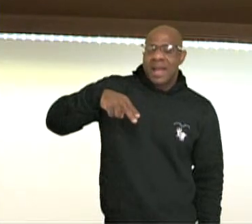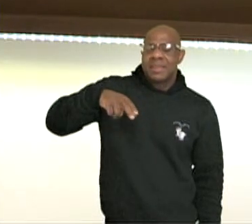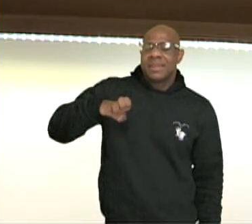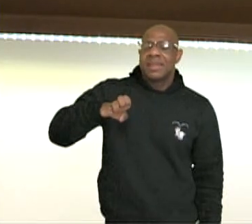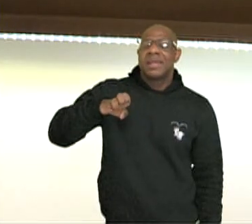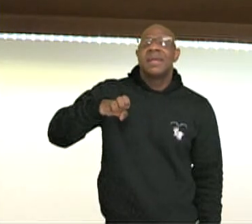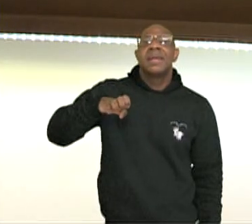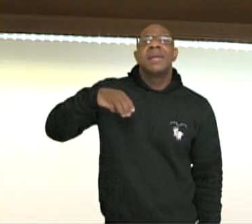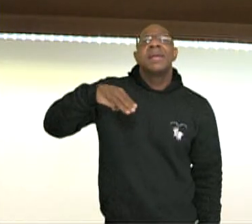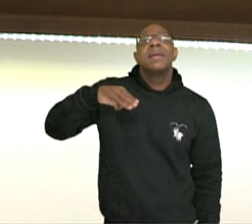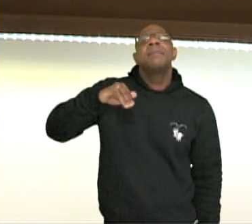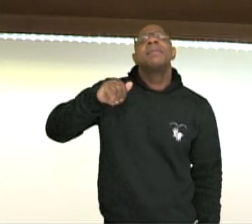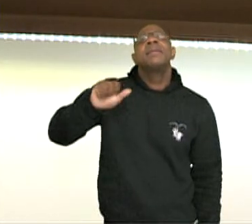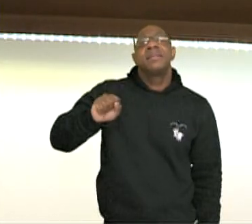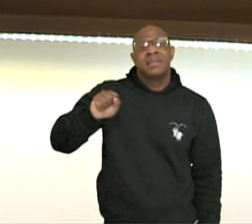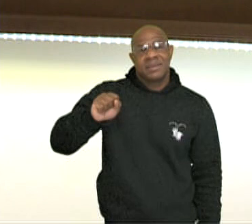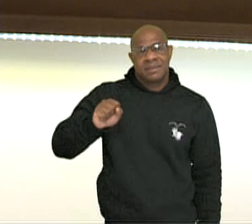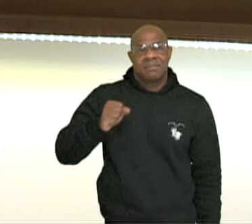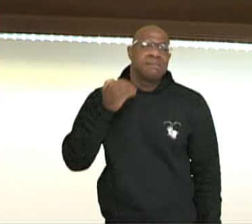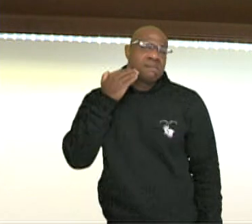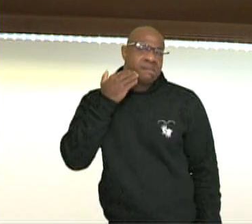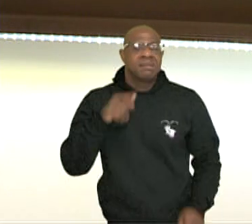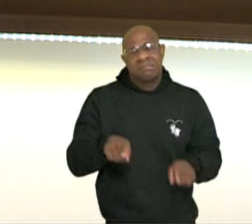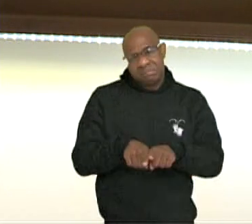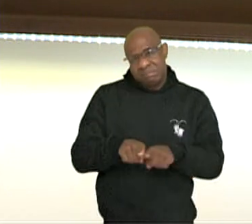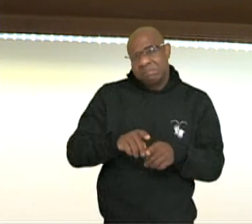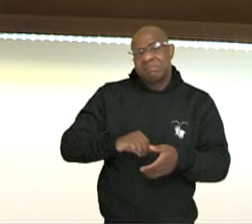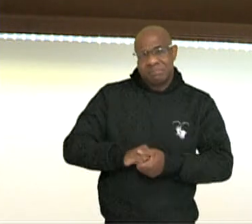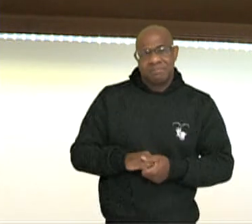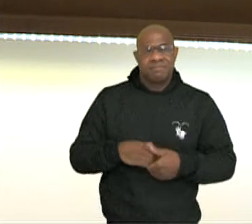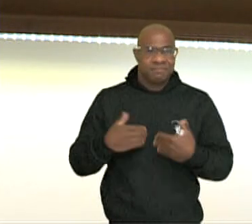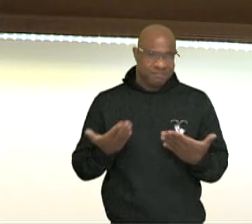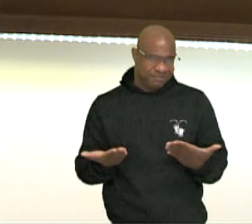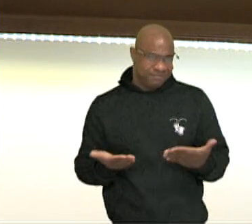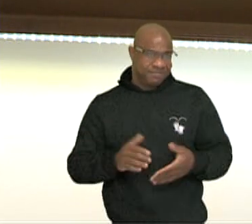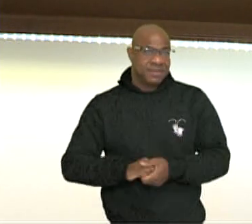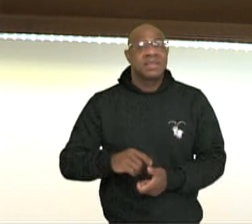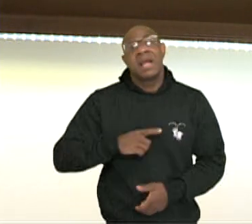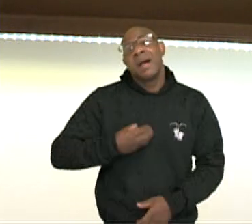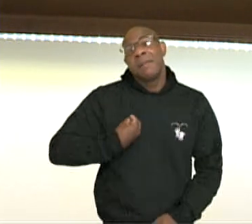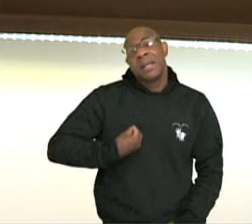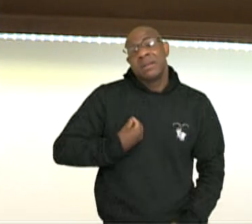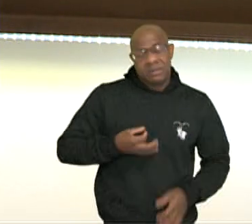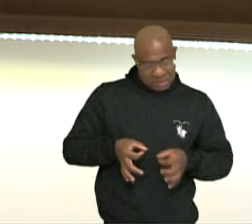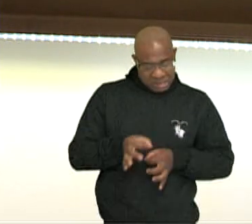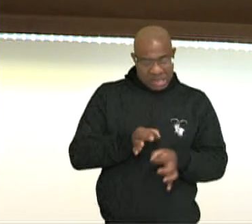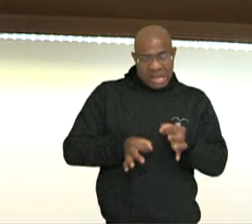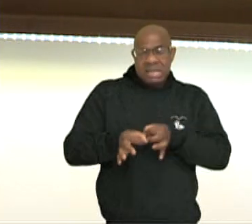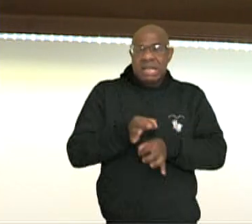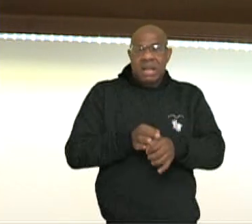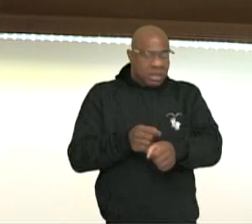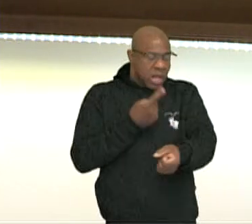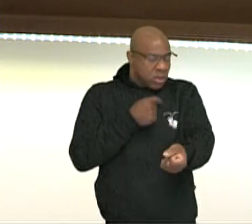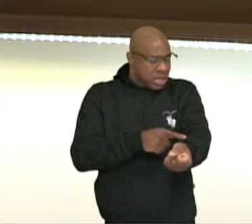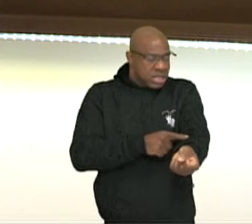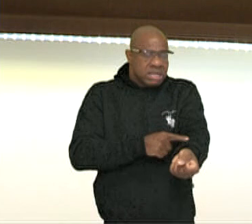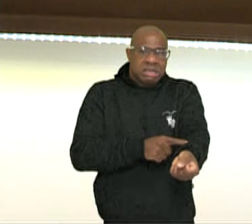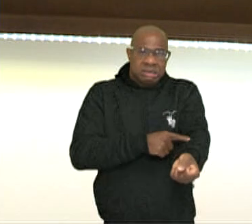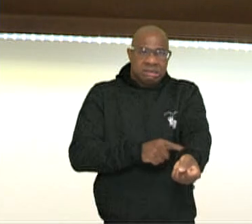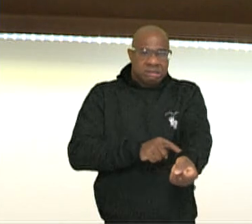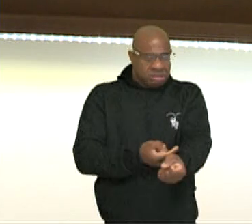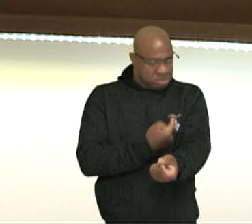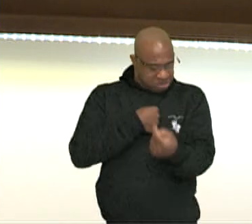a anemia, a deficiência ali na hemoglobina, uma proteína que está presente ali nas células sanguíneas,